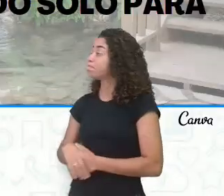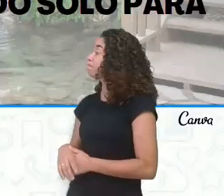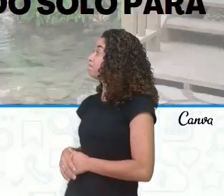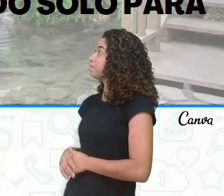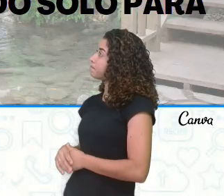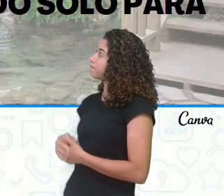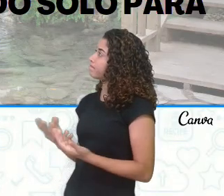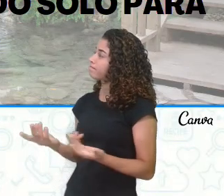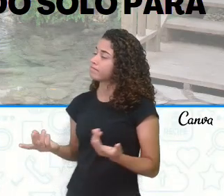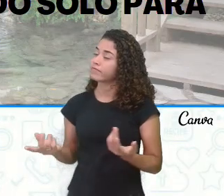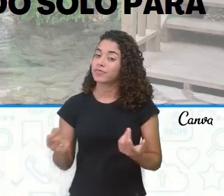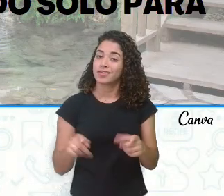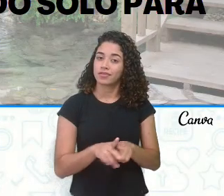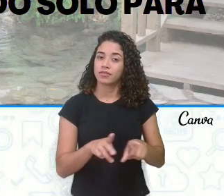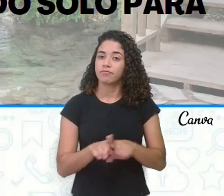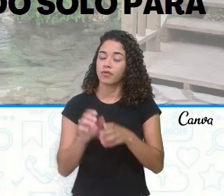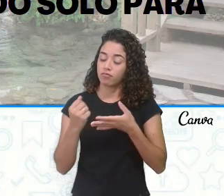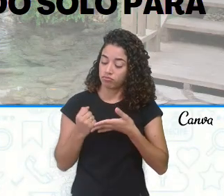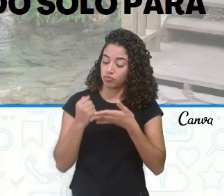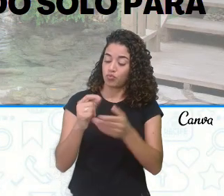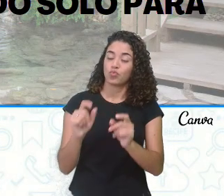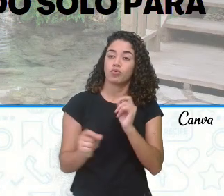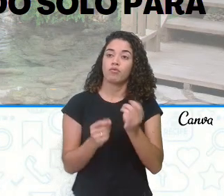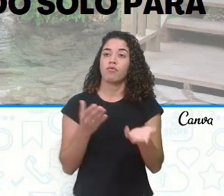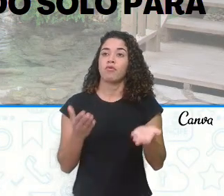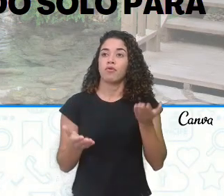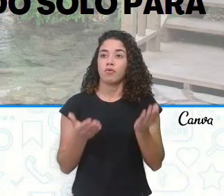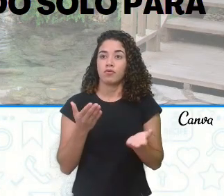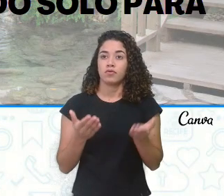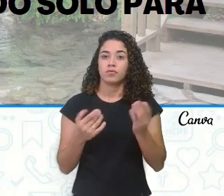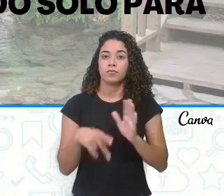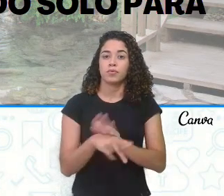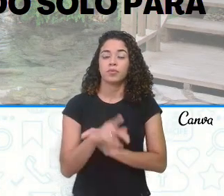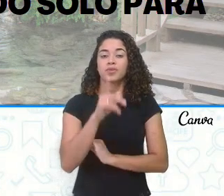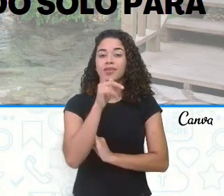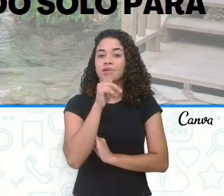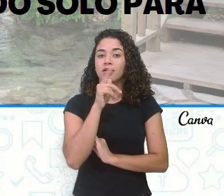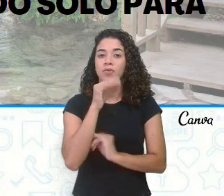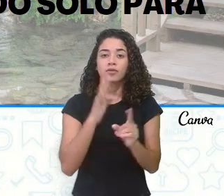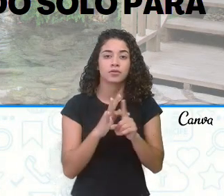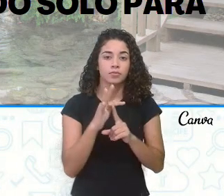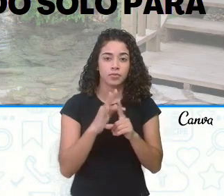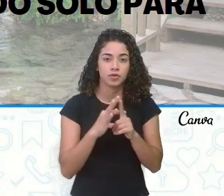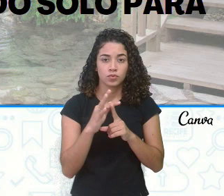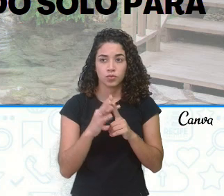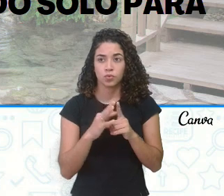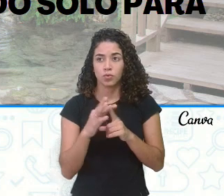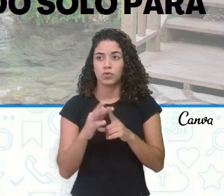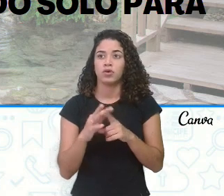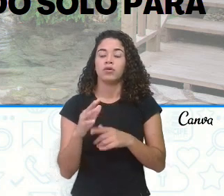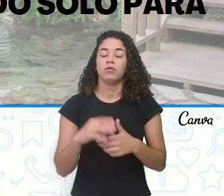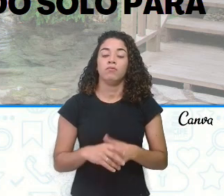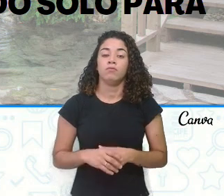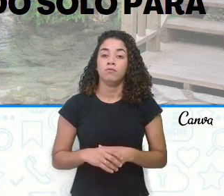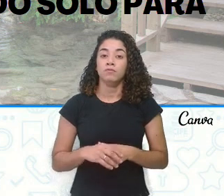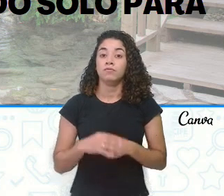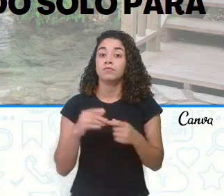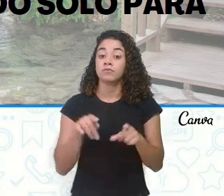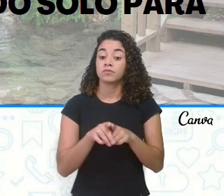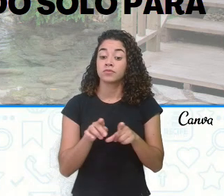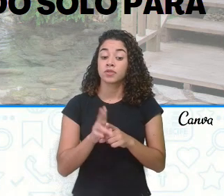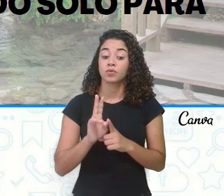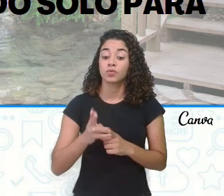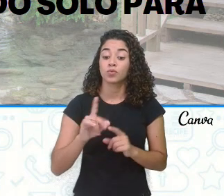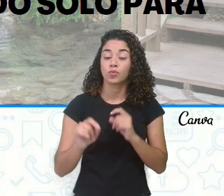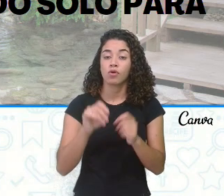Ela contribui, por exemplo, para o equilíbrio térmico da água, reduzindo os extremos de temperatura e mantendo a